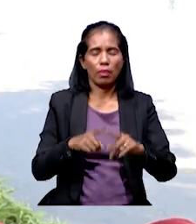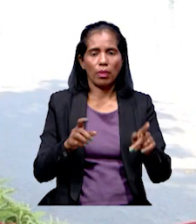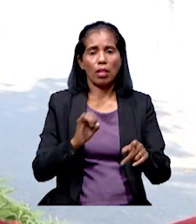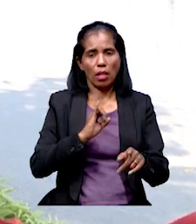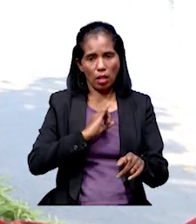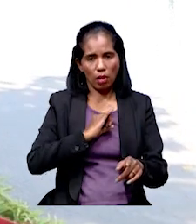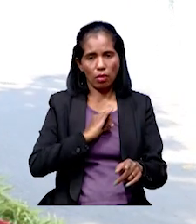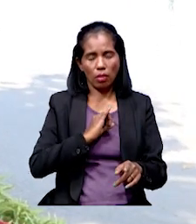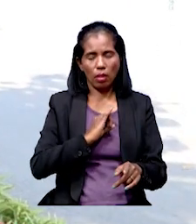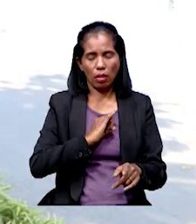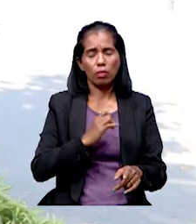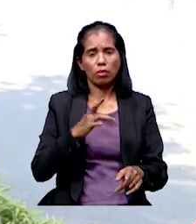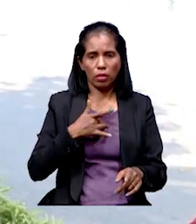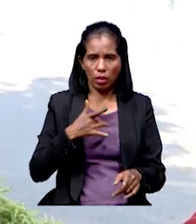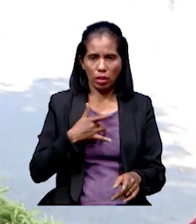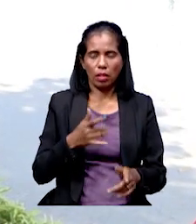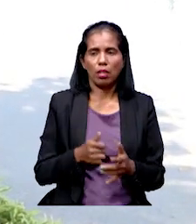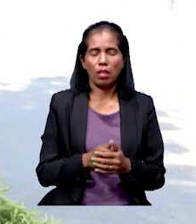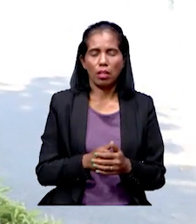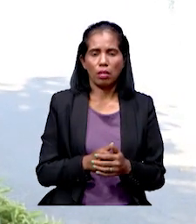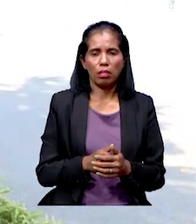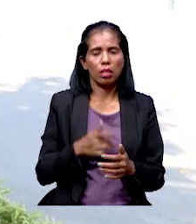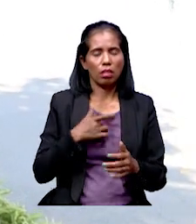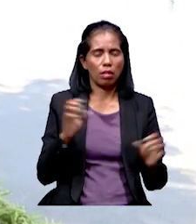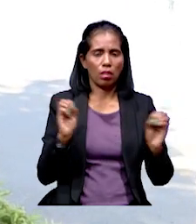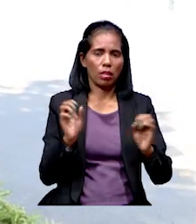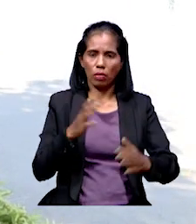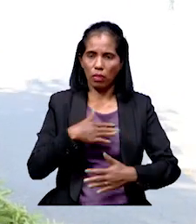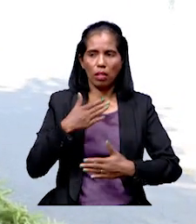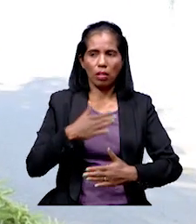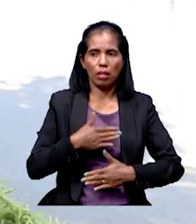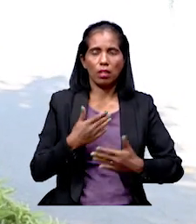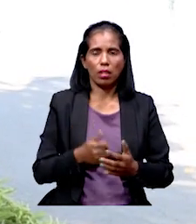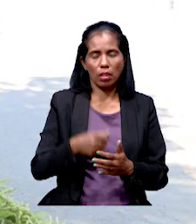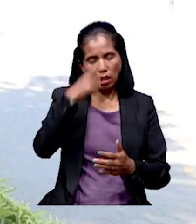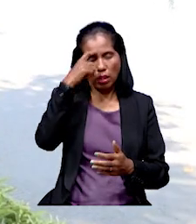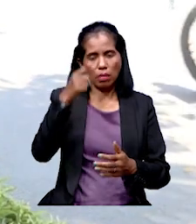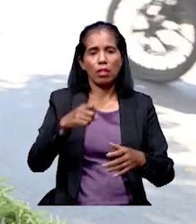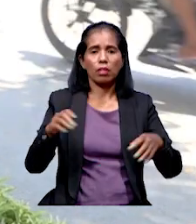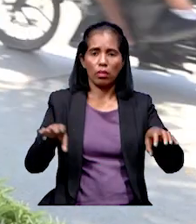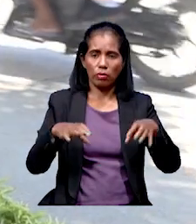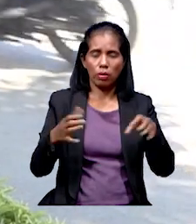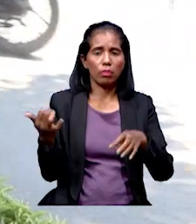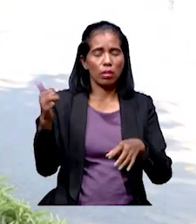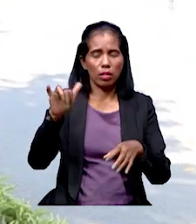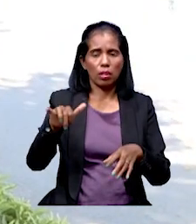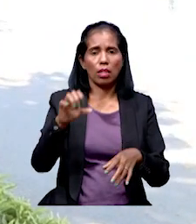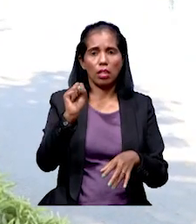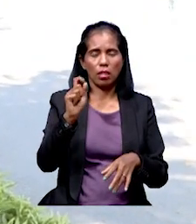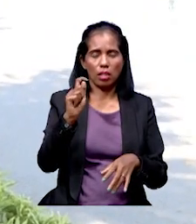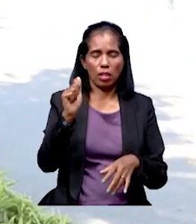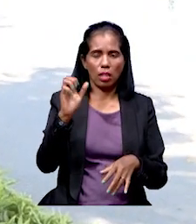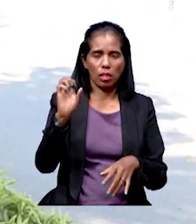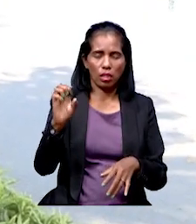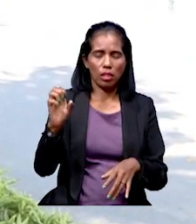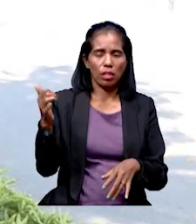ha sinti ladu satisfas ba sistema na ve sira fo ba